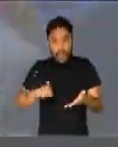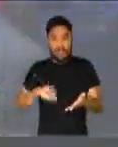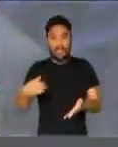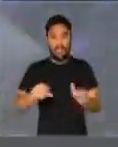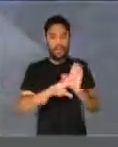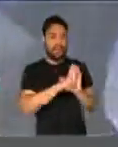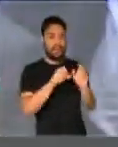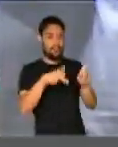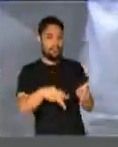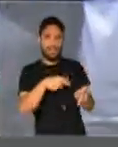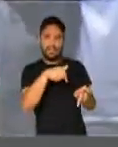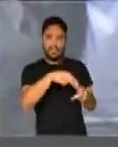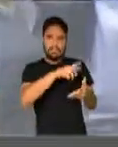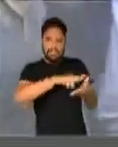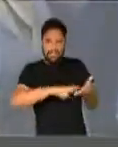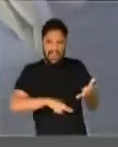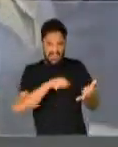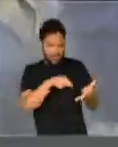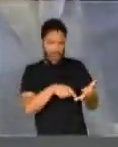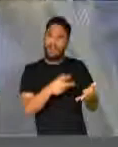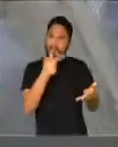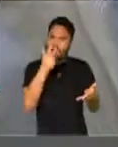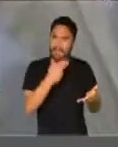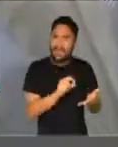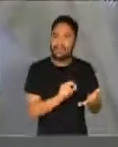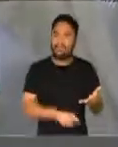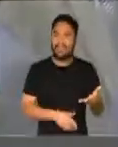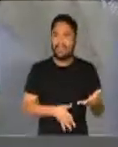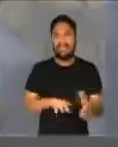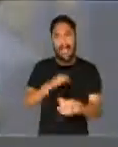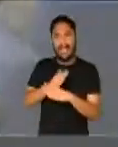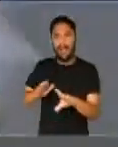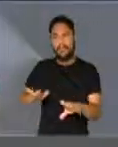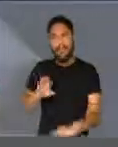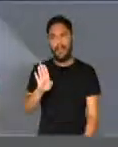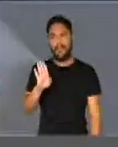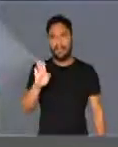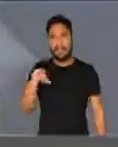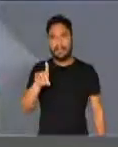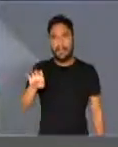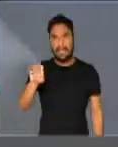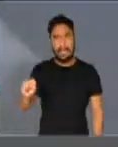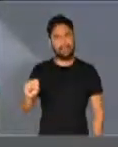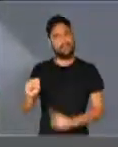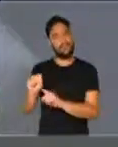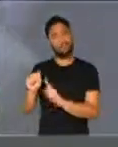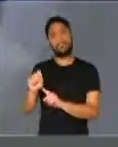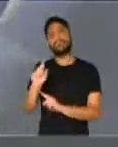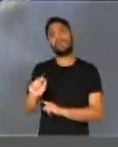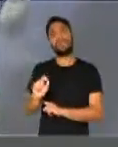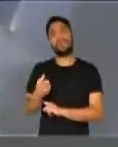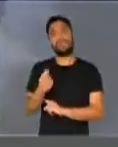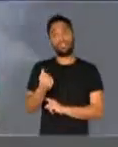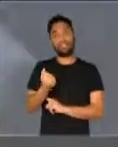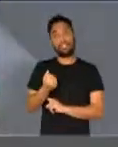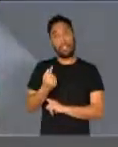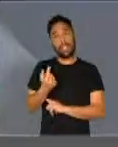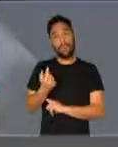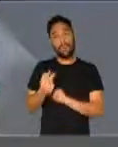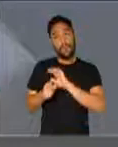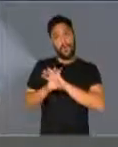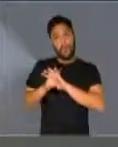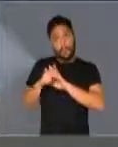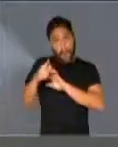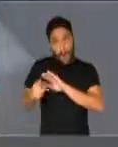da Previdência está dando um tiro de misericórdia no BNDES, com a retirada do único recurso que